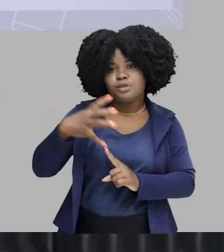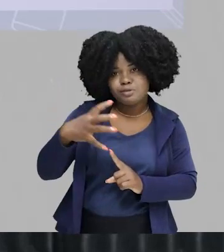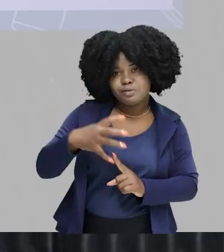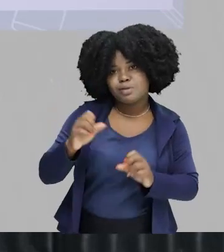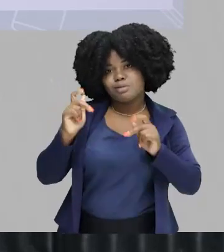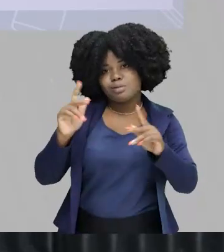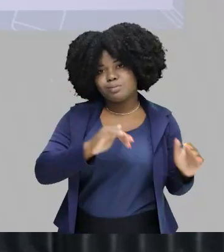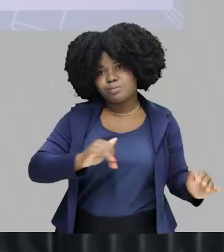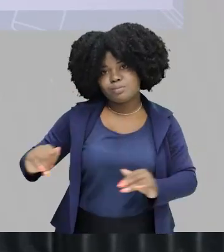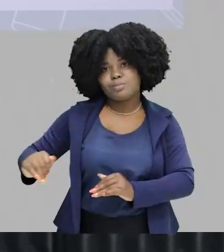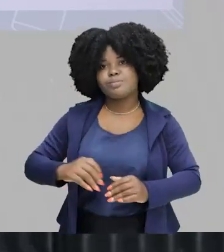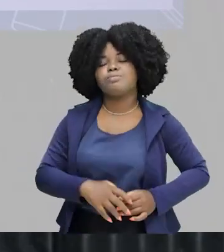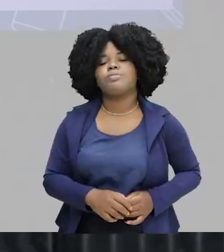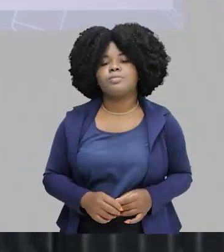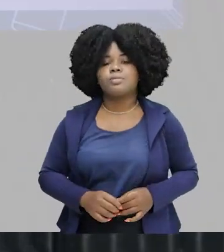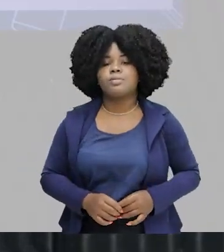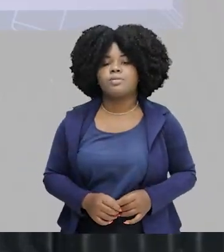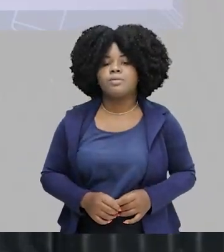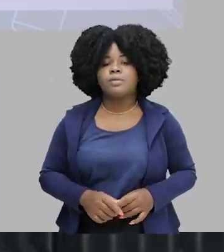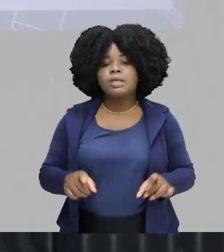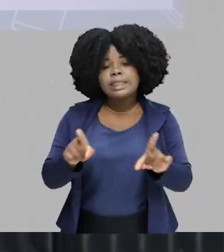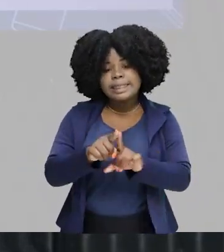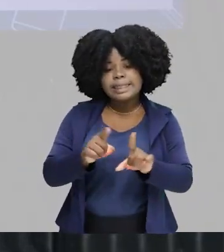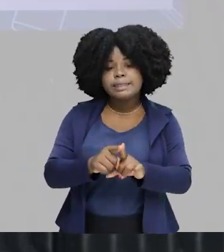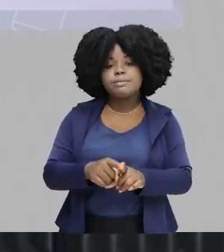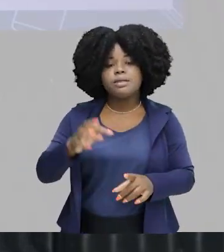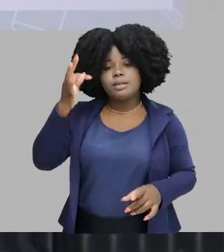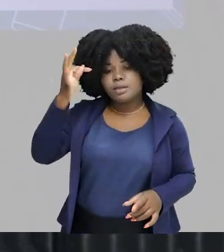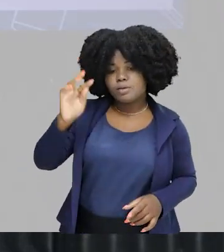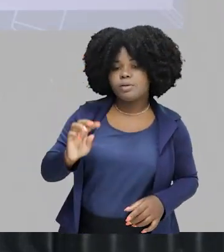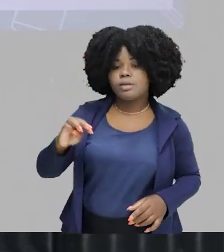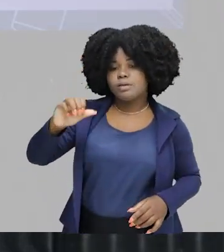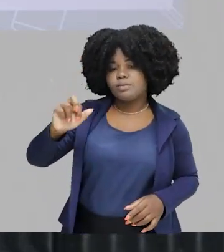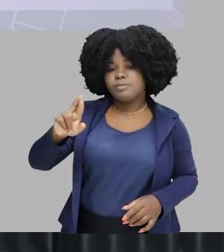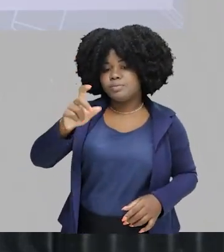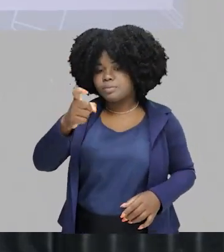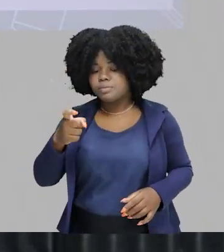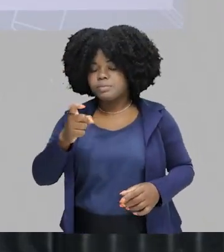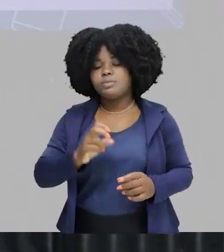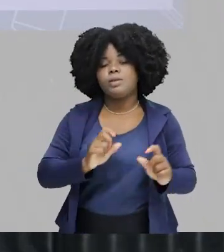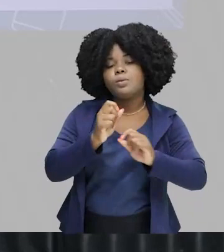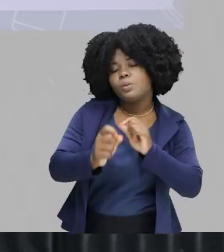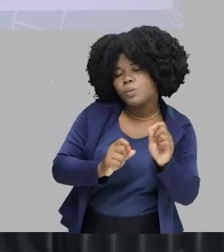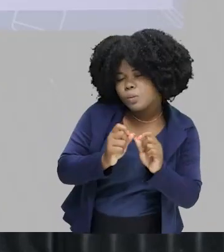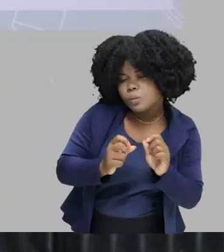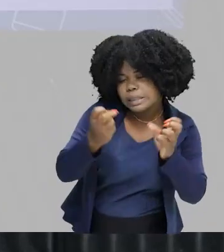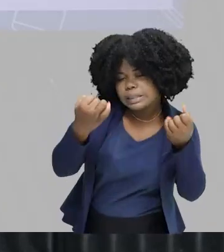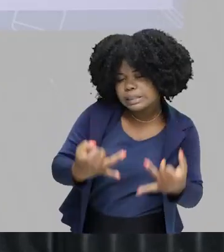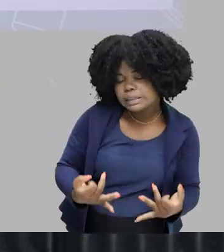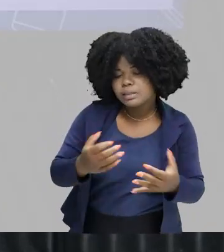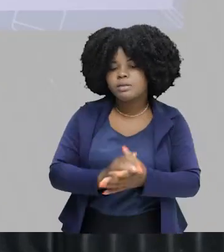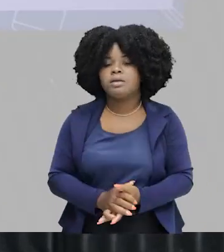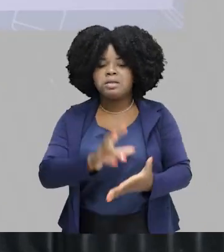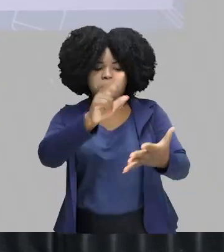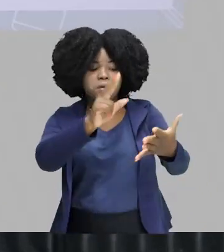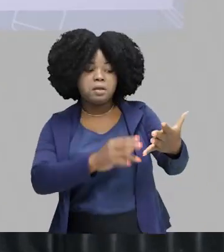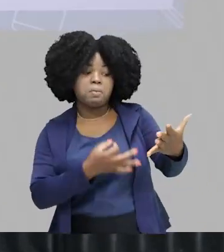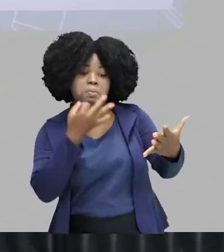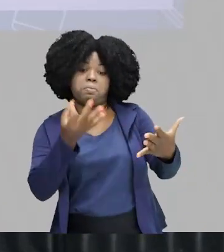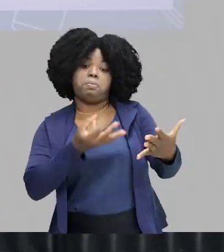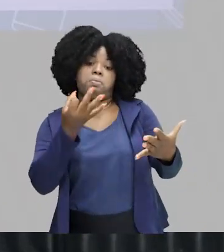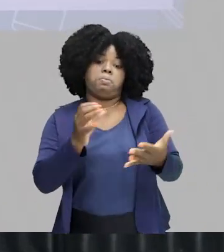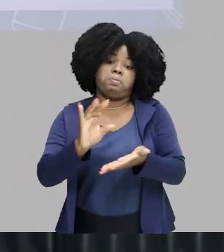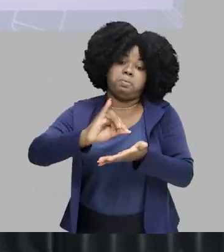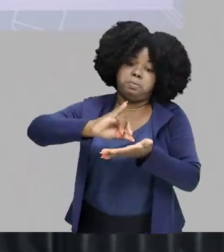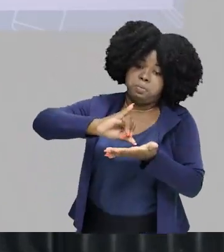adiante. E aí a gente chega na teoria do Marx. Segundo Karl Marx, ele já tem uma leitura mais crítica, né, do